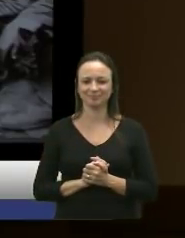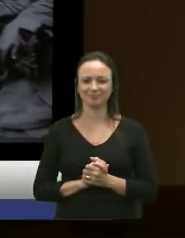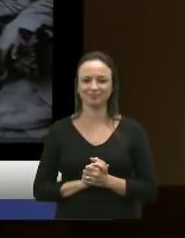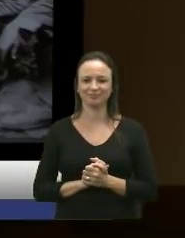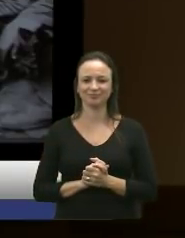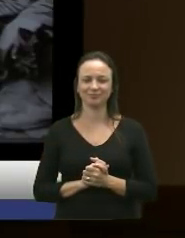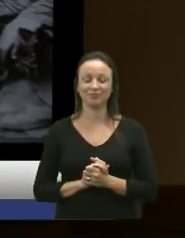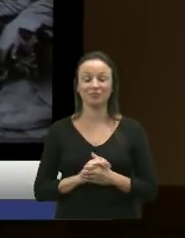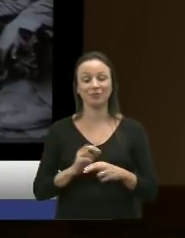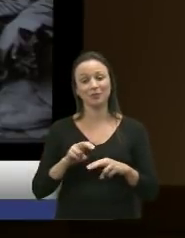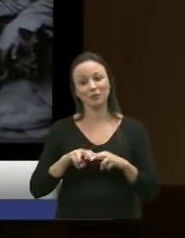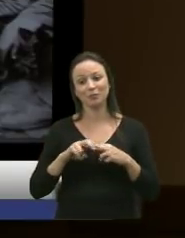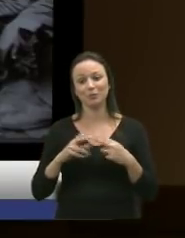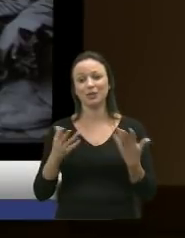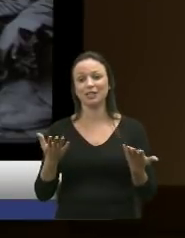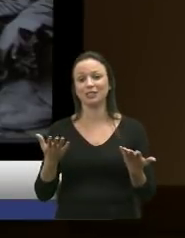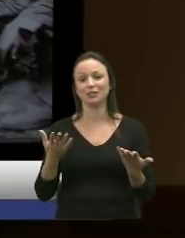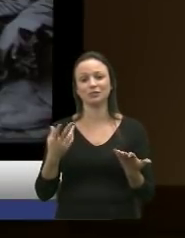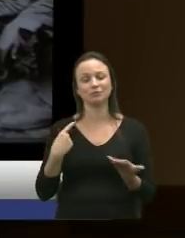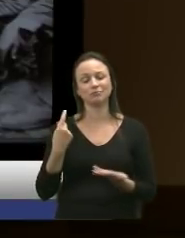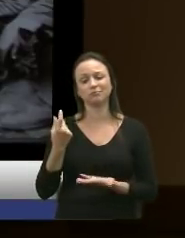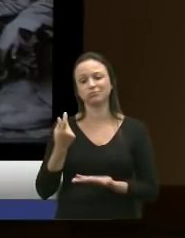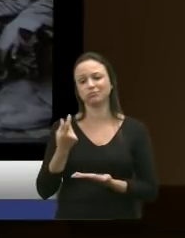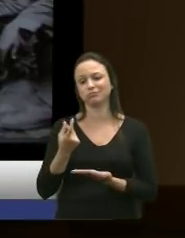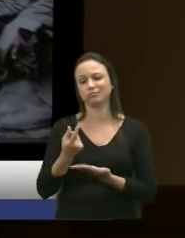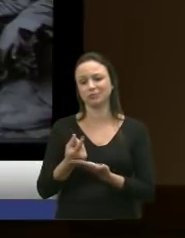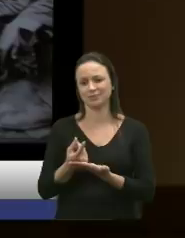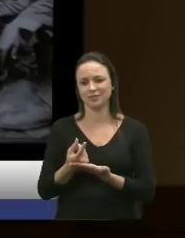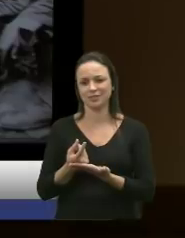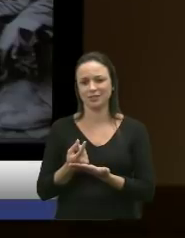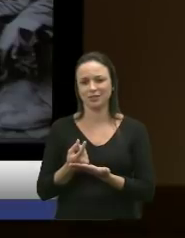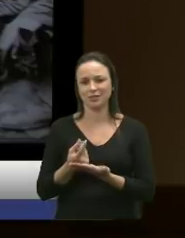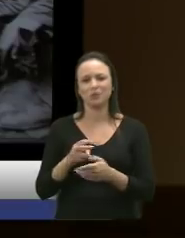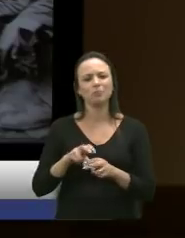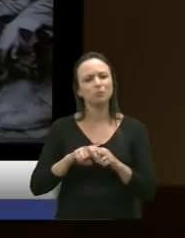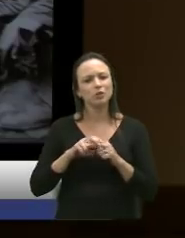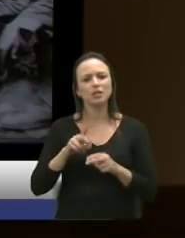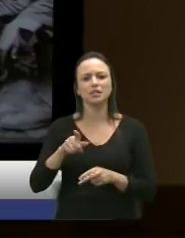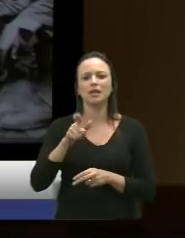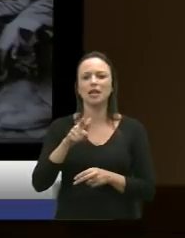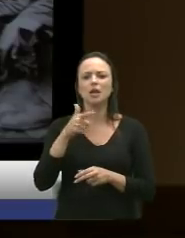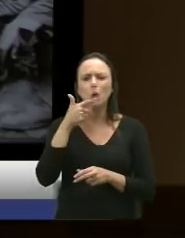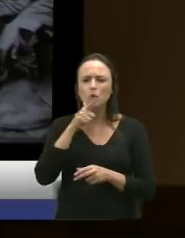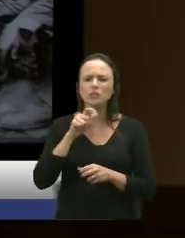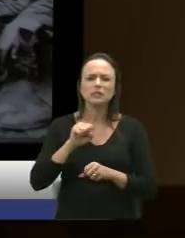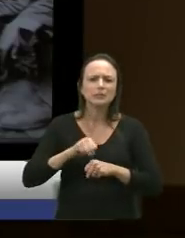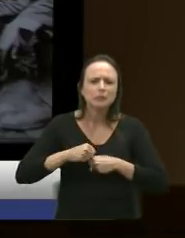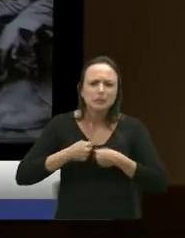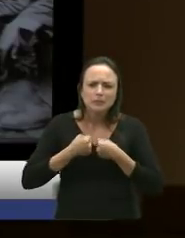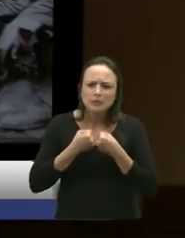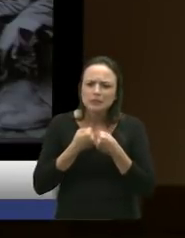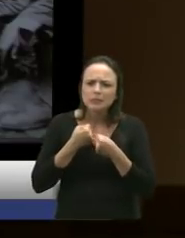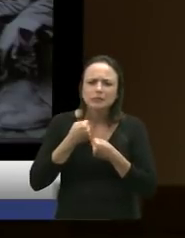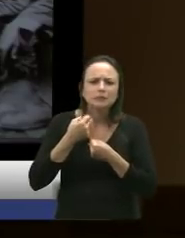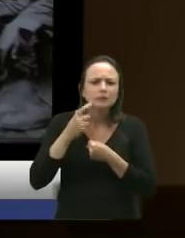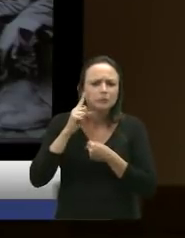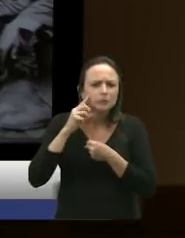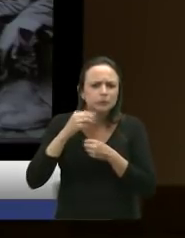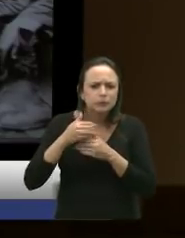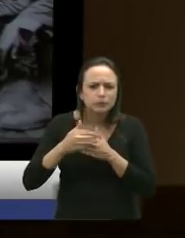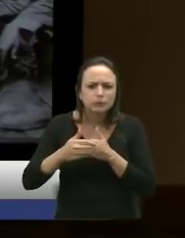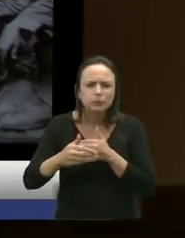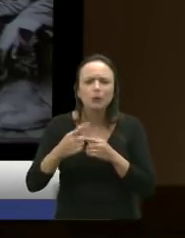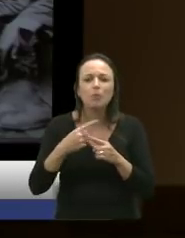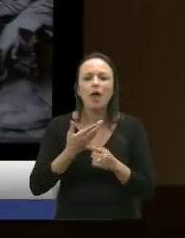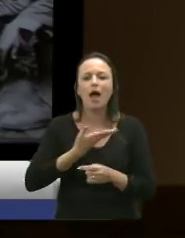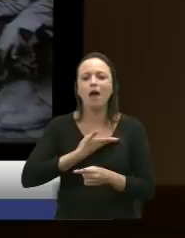É por isso que se manteve por todo o tempo. É por isso que eles resistiram por tanto tempo. Eles viram amigos morrer,